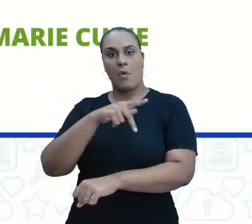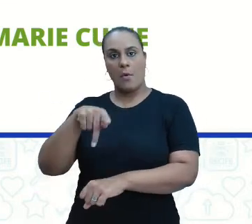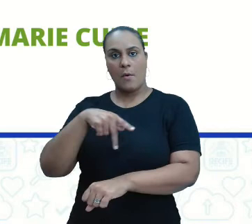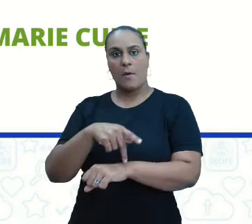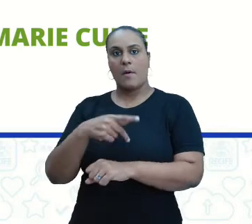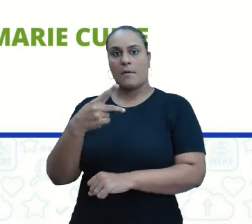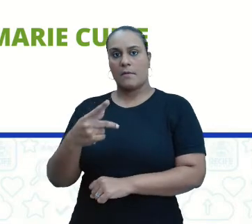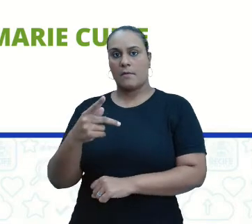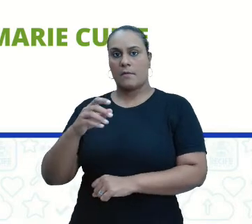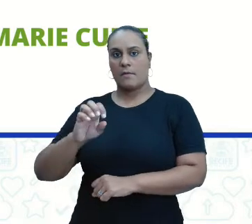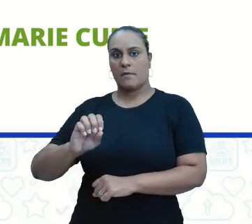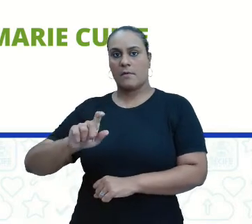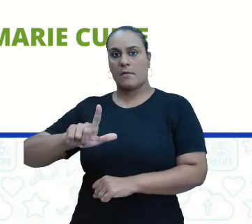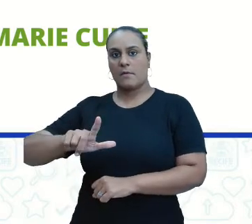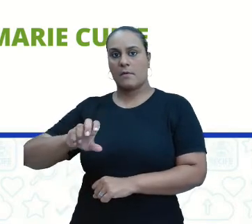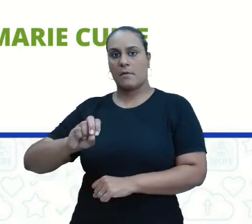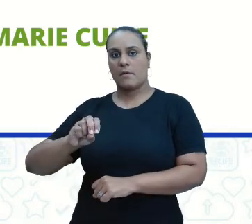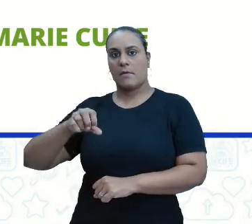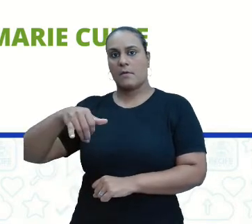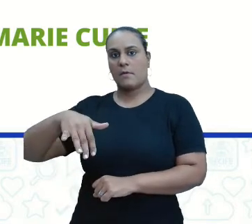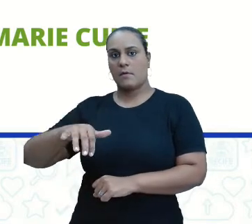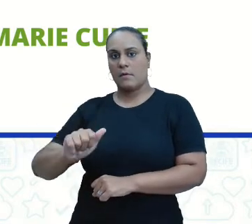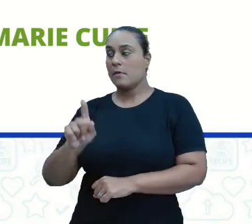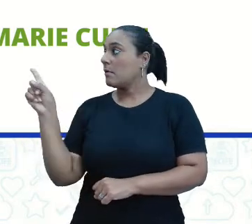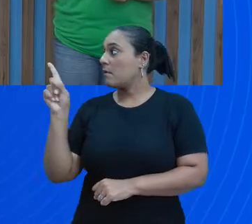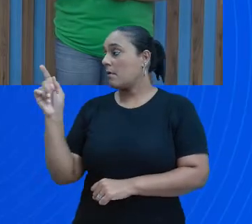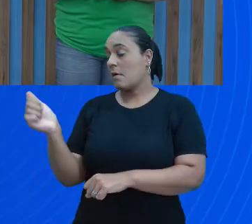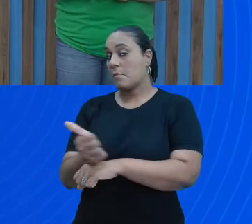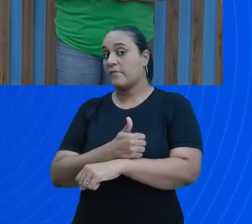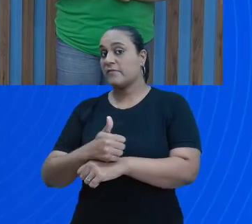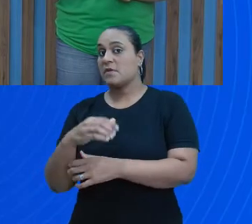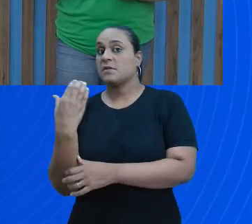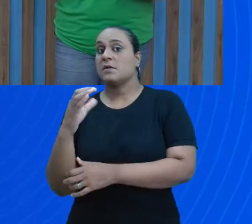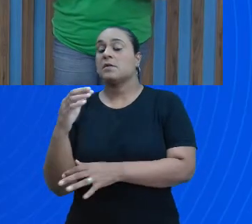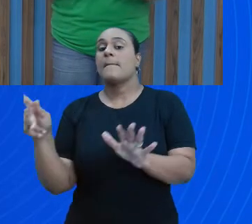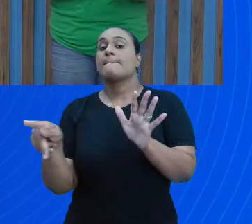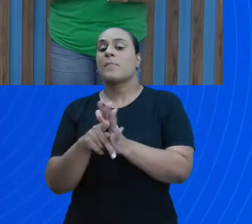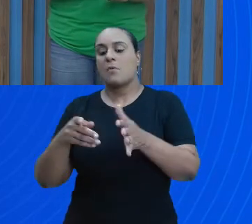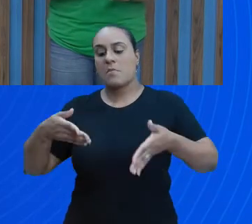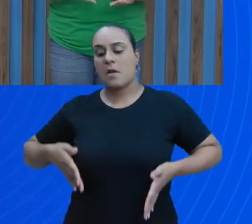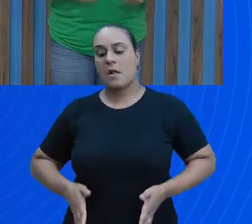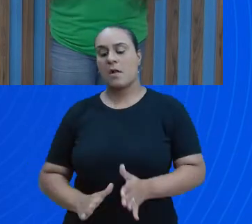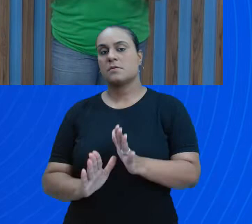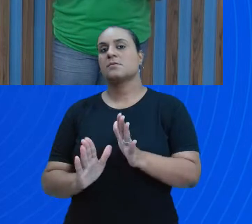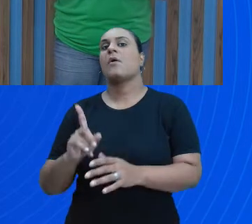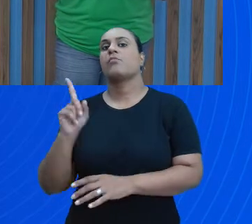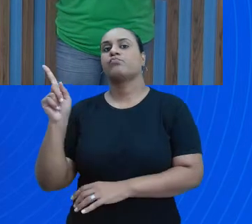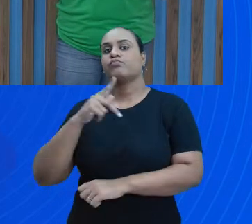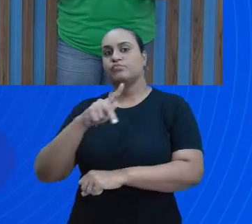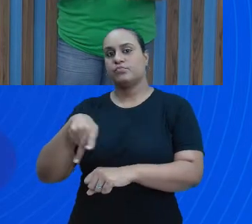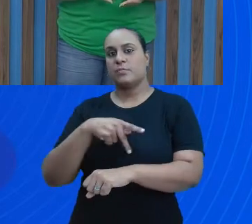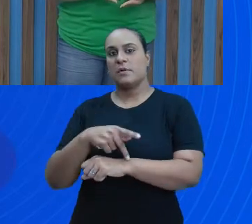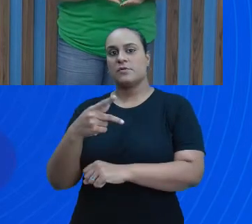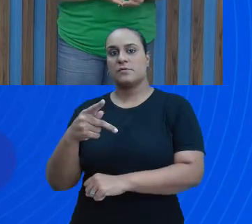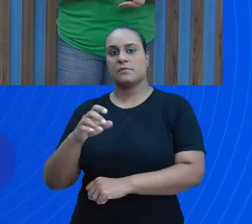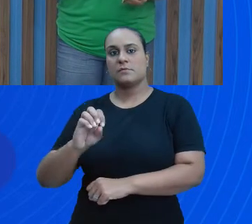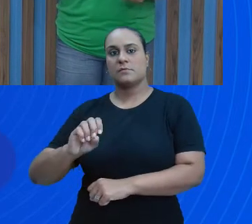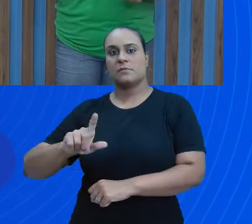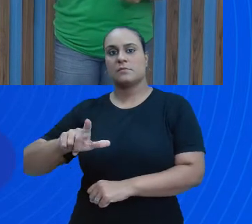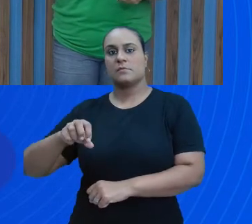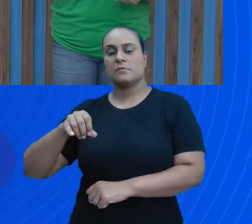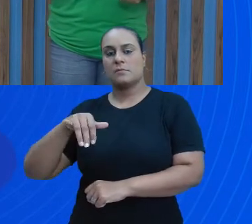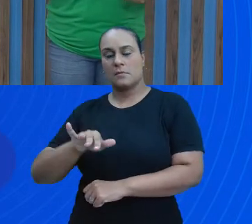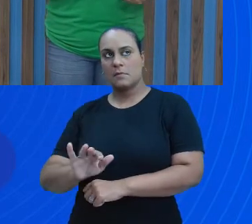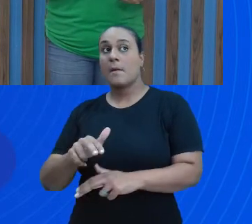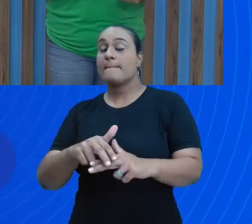Polônia, porque a cientista Marie Curie, ela é da Polônia, ela é polonesa. Então, por conta disso,